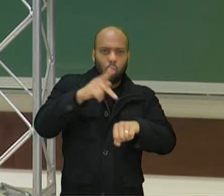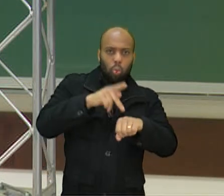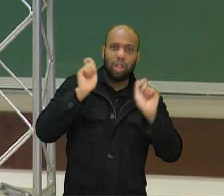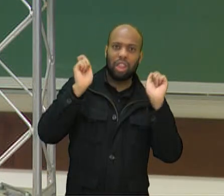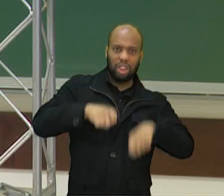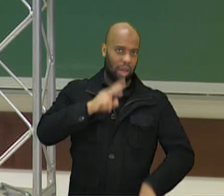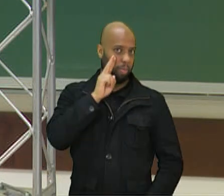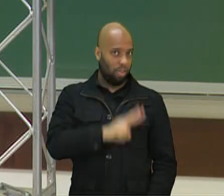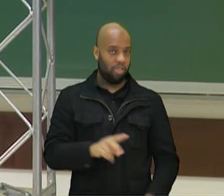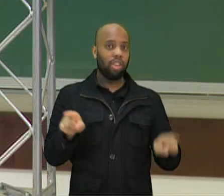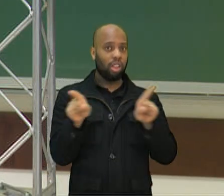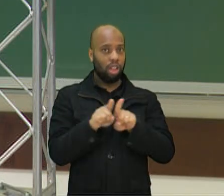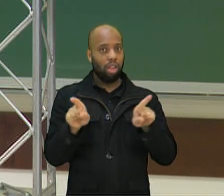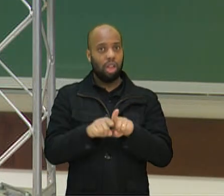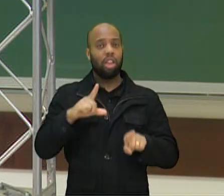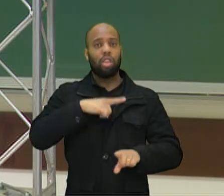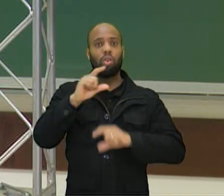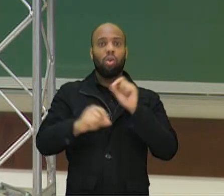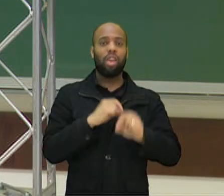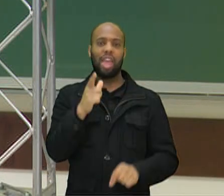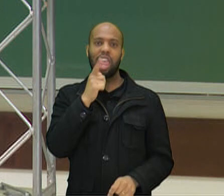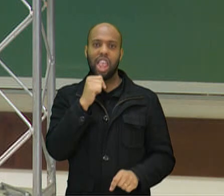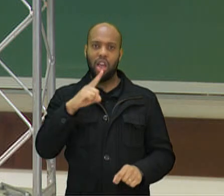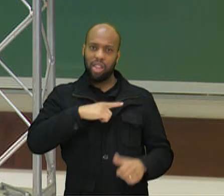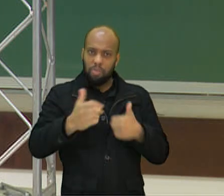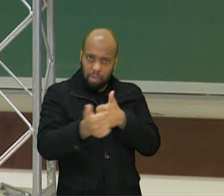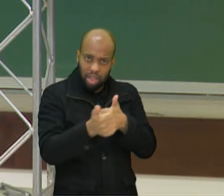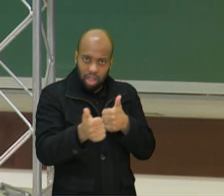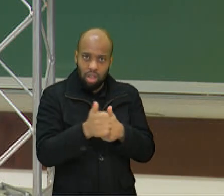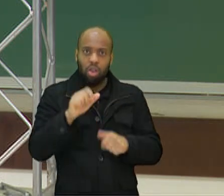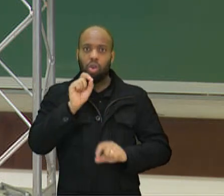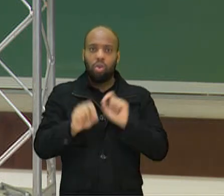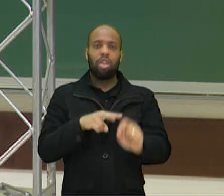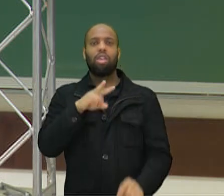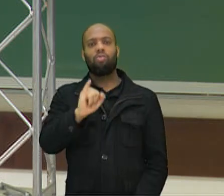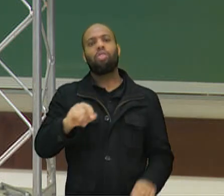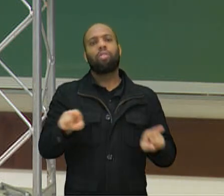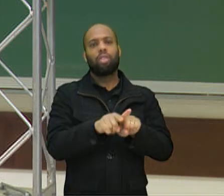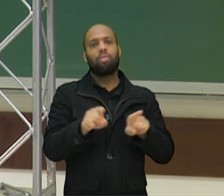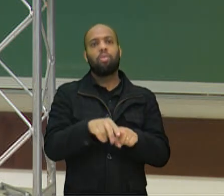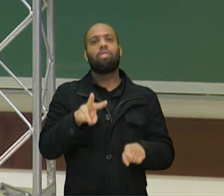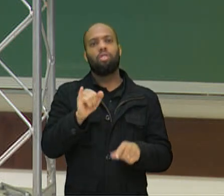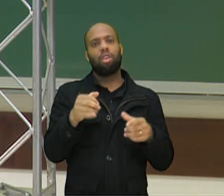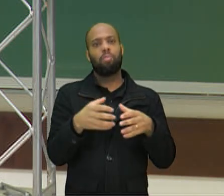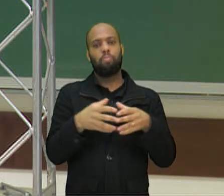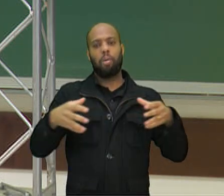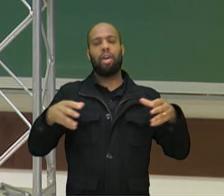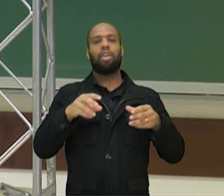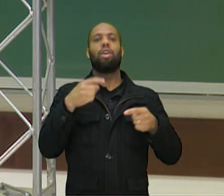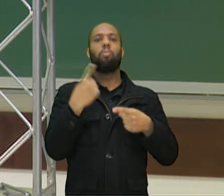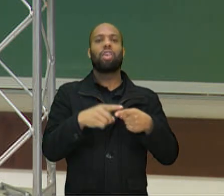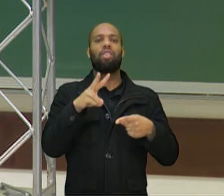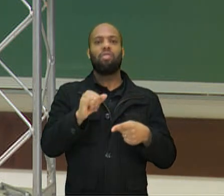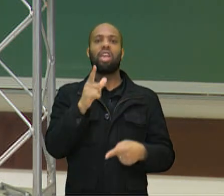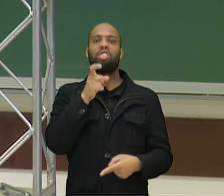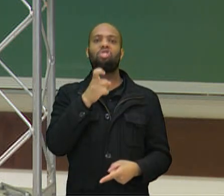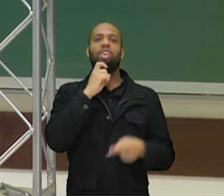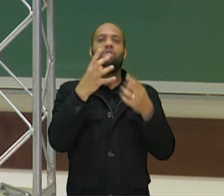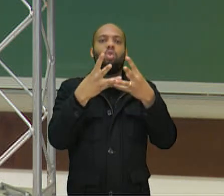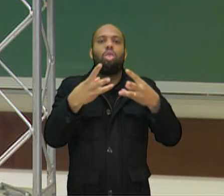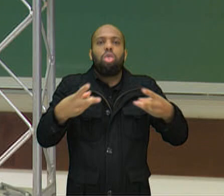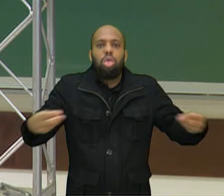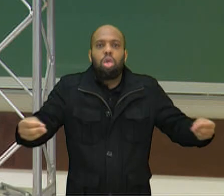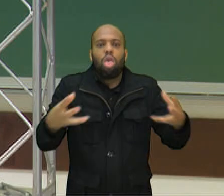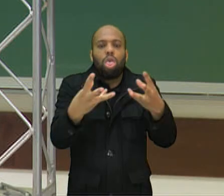solo, e aí nós teremos as águas que banharão esse continente, ali todas também descongeladas. Então teremos ali o